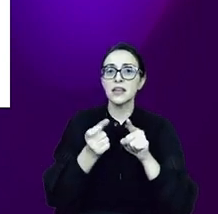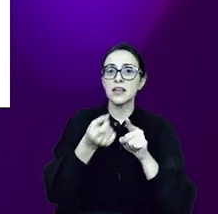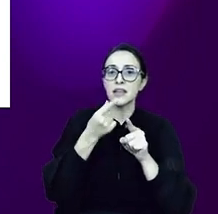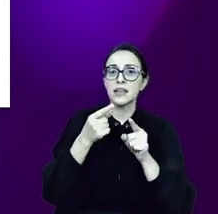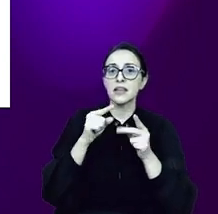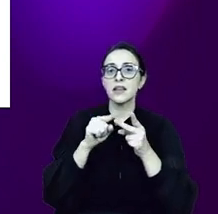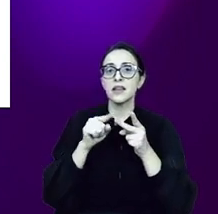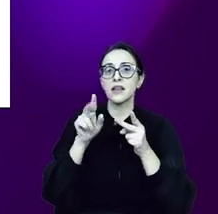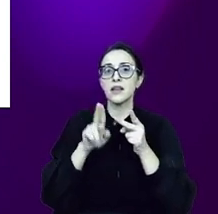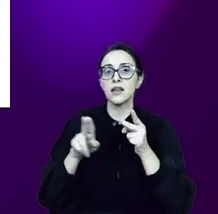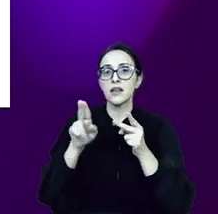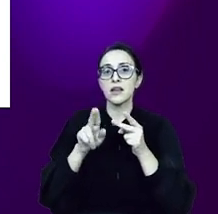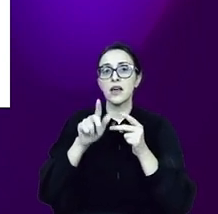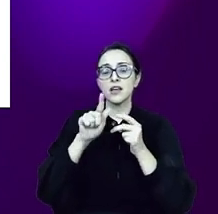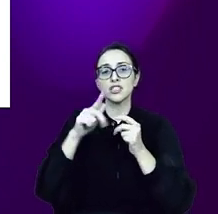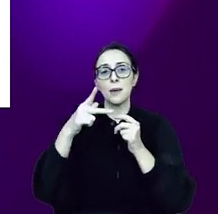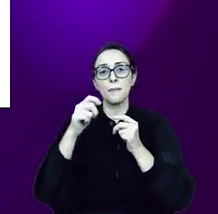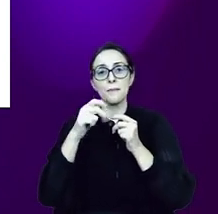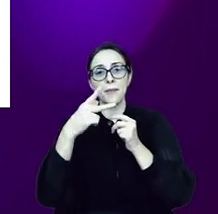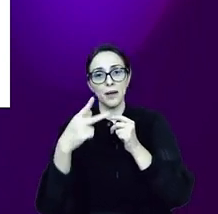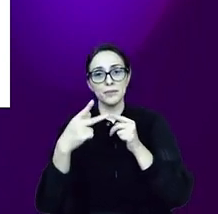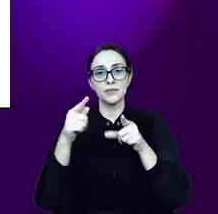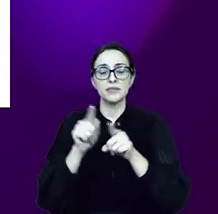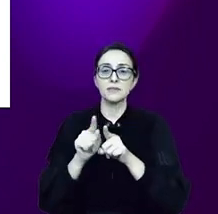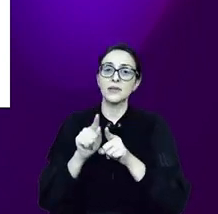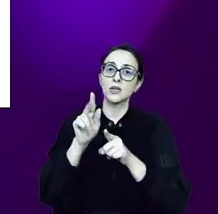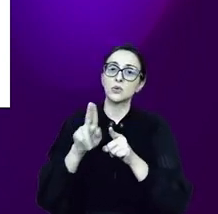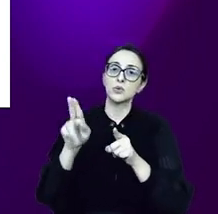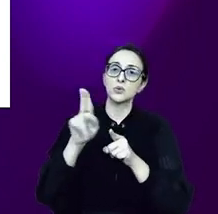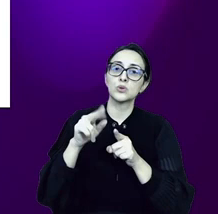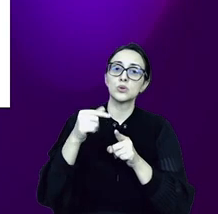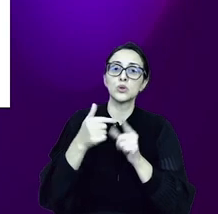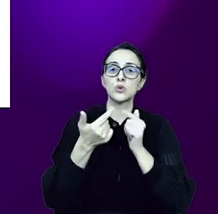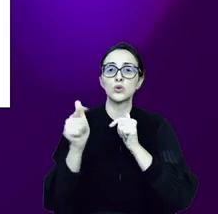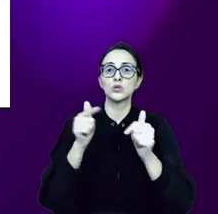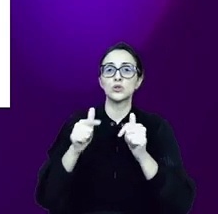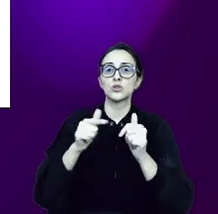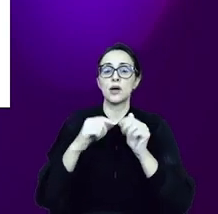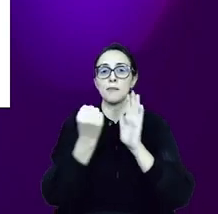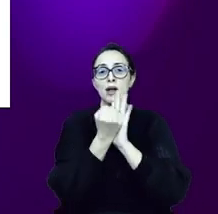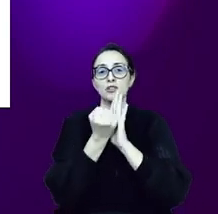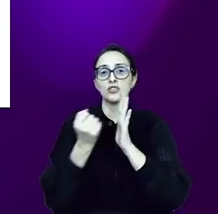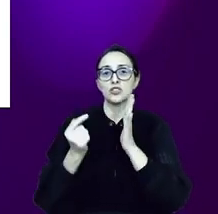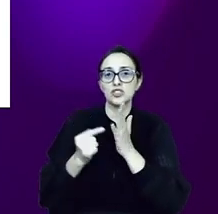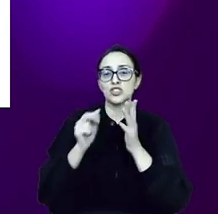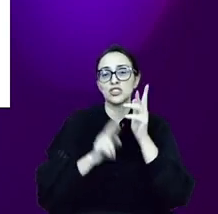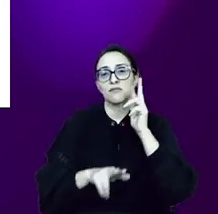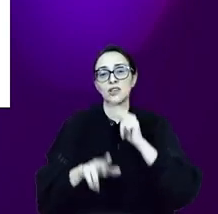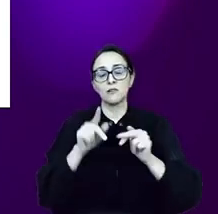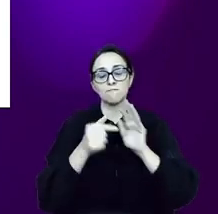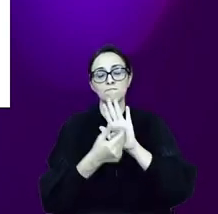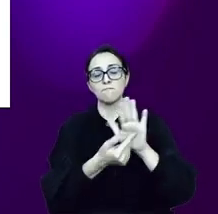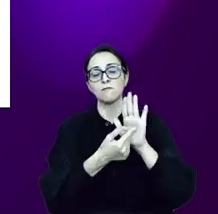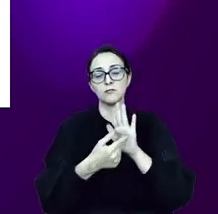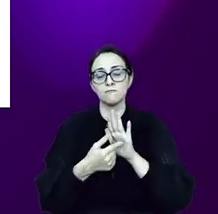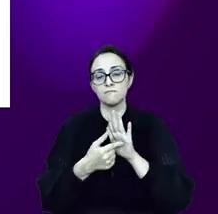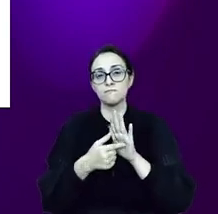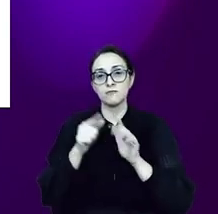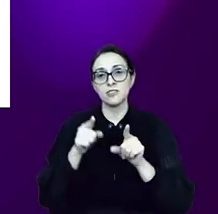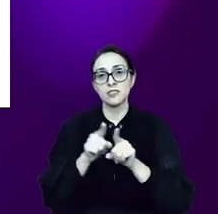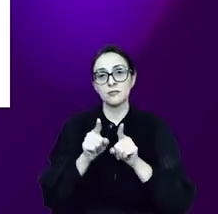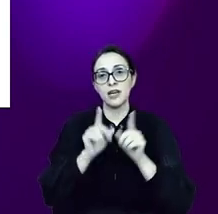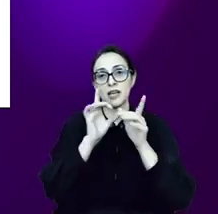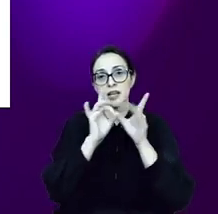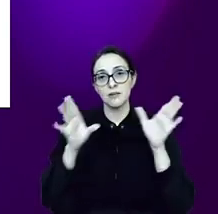de GFAP e o uso de outros diferentes marcadores para tentar predizer. Isso já é, inclusive, liberado